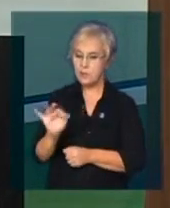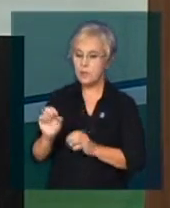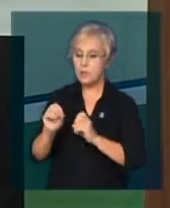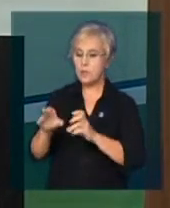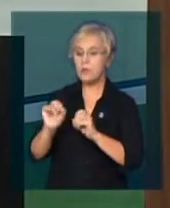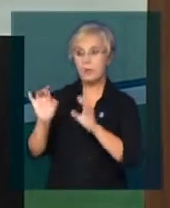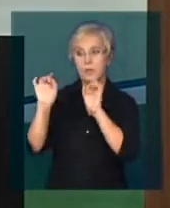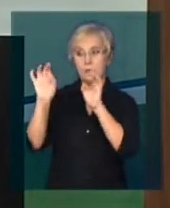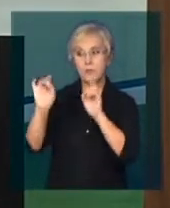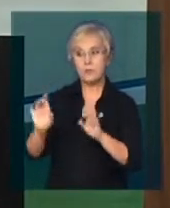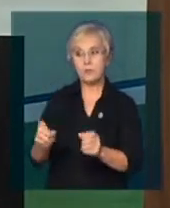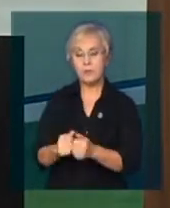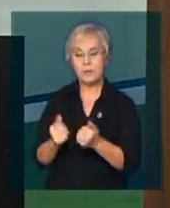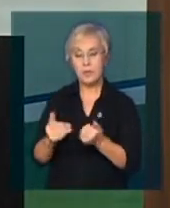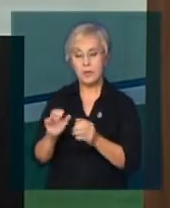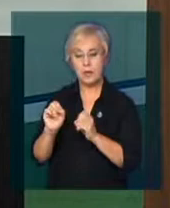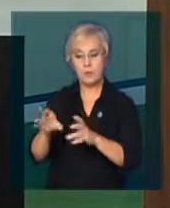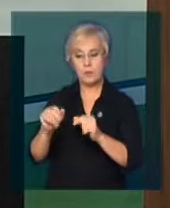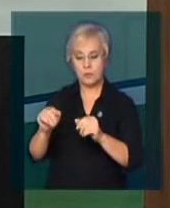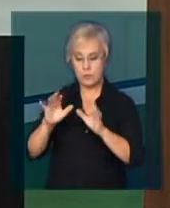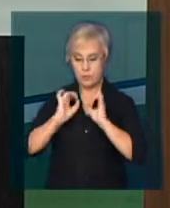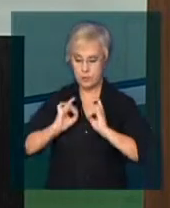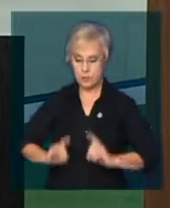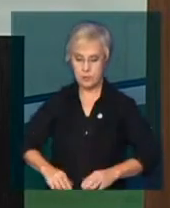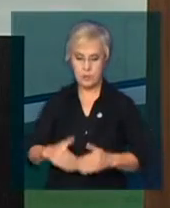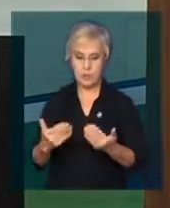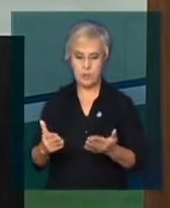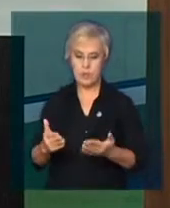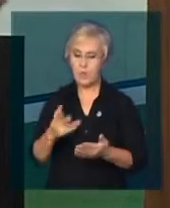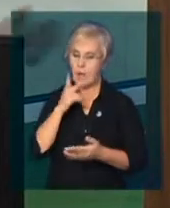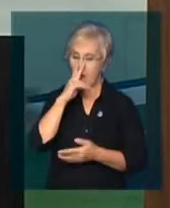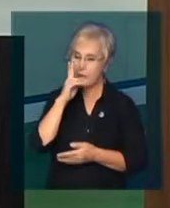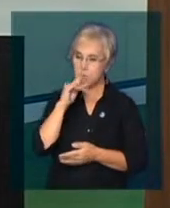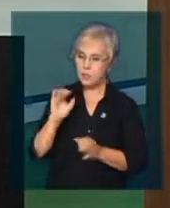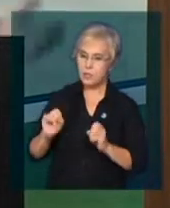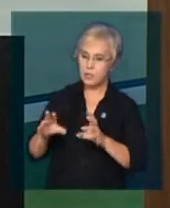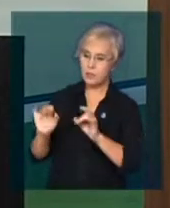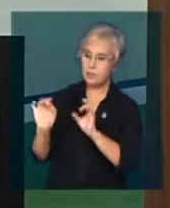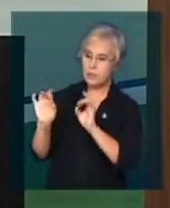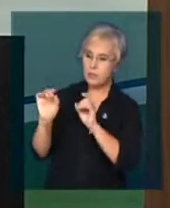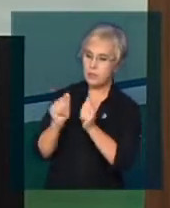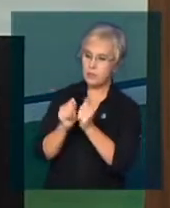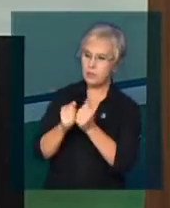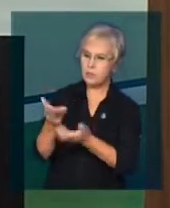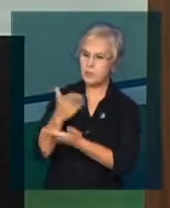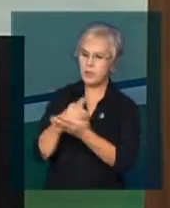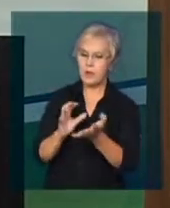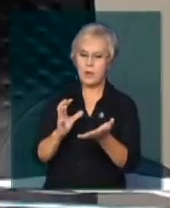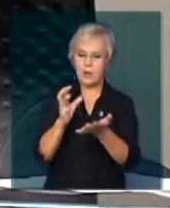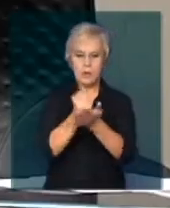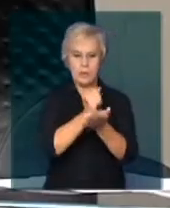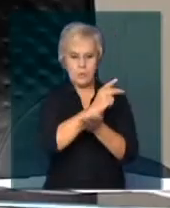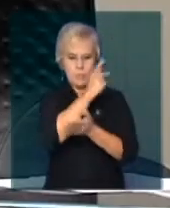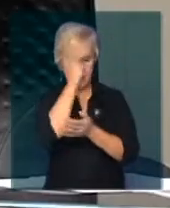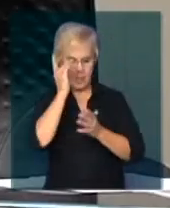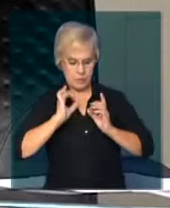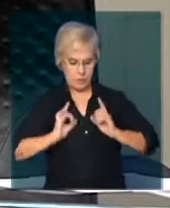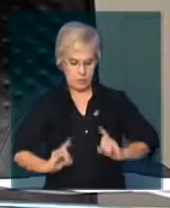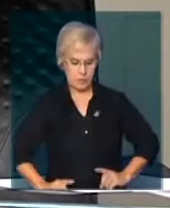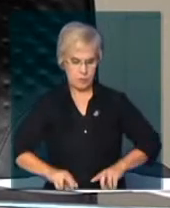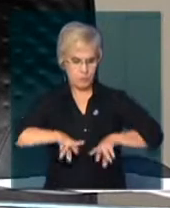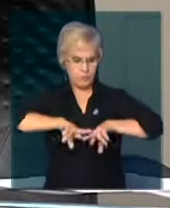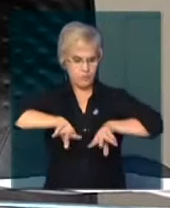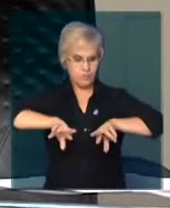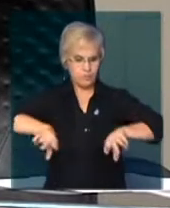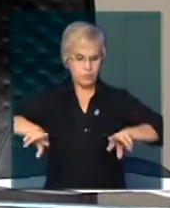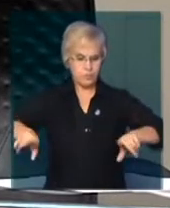especial, onde acham que a integração da educação especial é simplesmente pegar aqueles que são portadores de necessidade